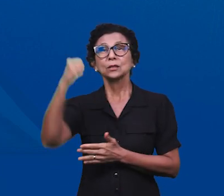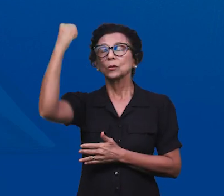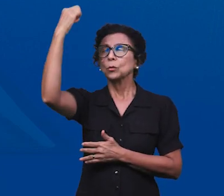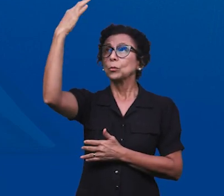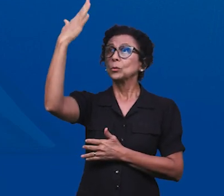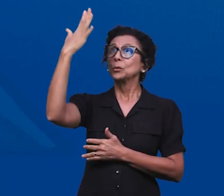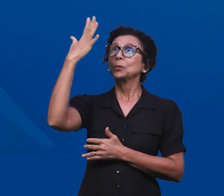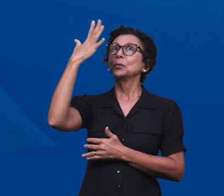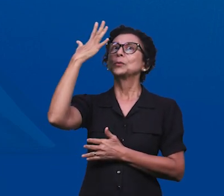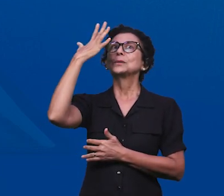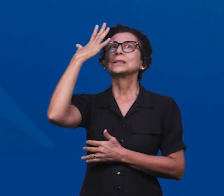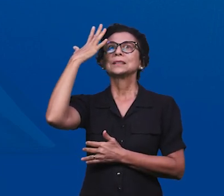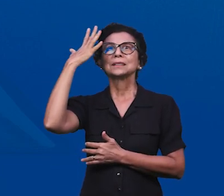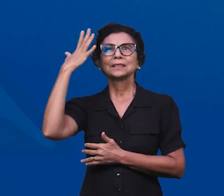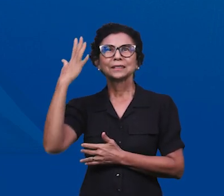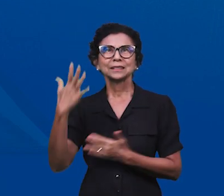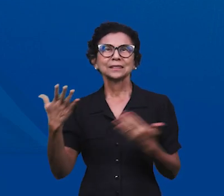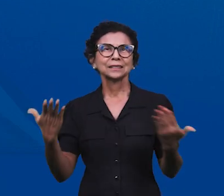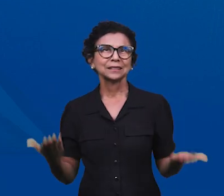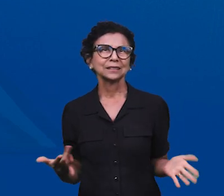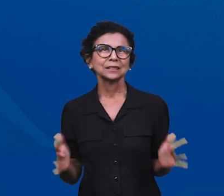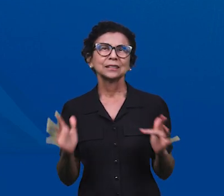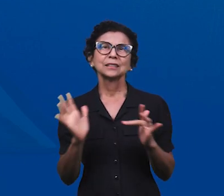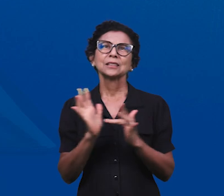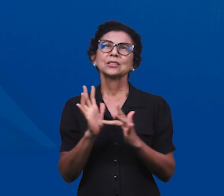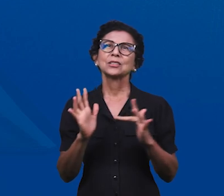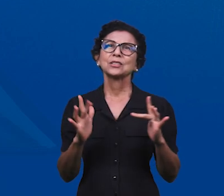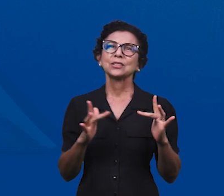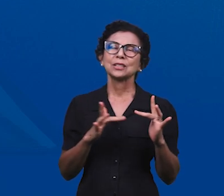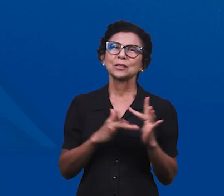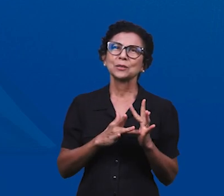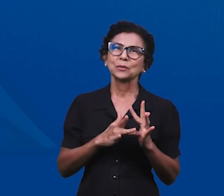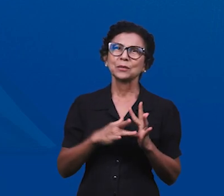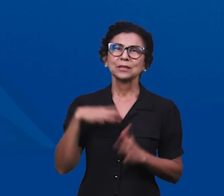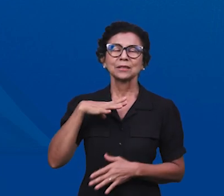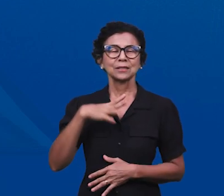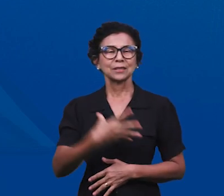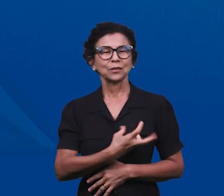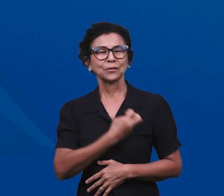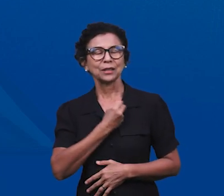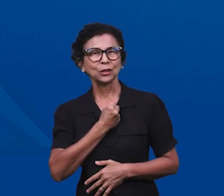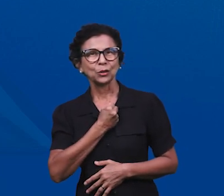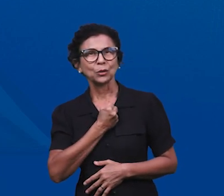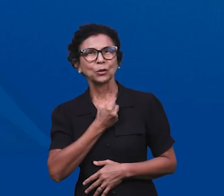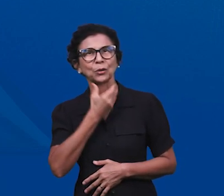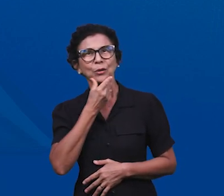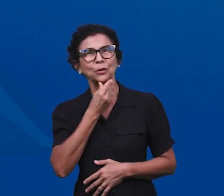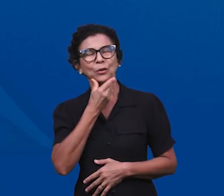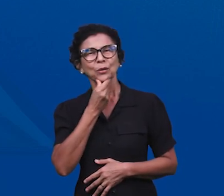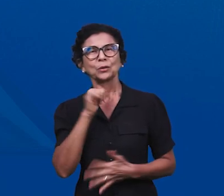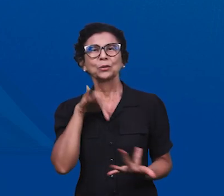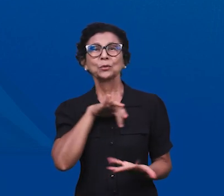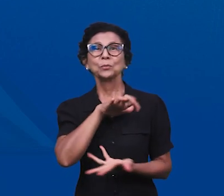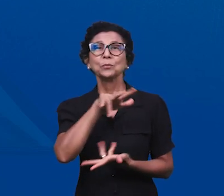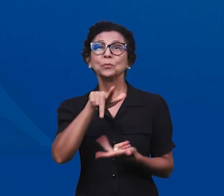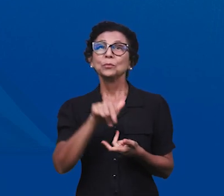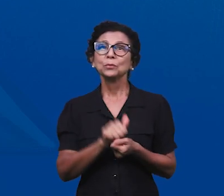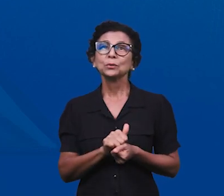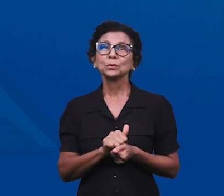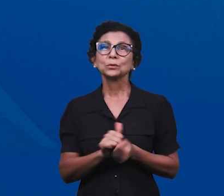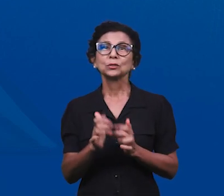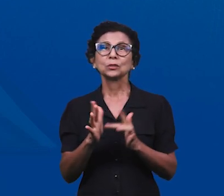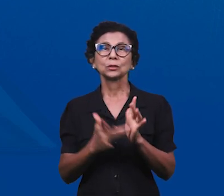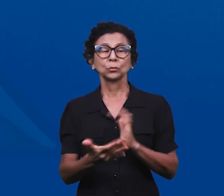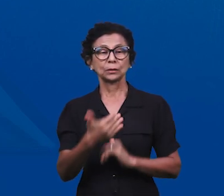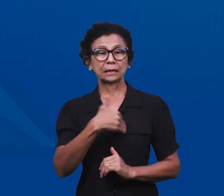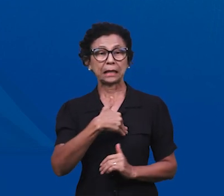o mundo. Jesus é a luz no mundo. Quando ele entra no nosso coração, tudo